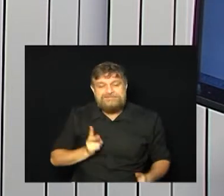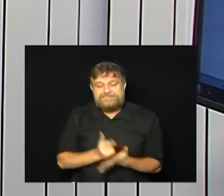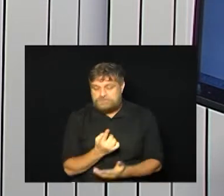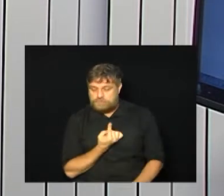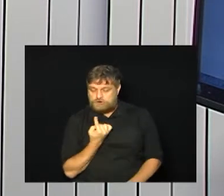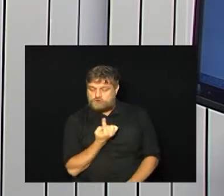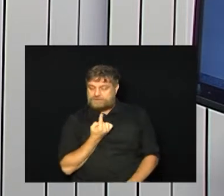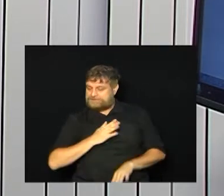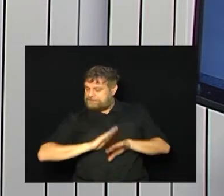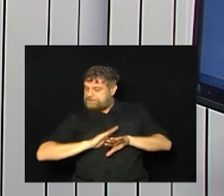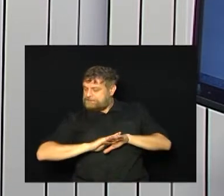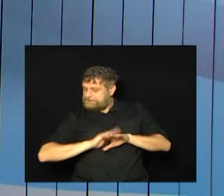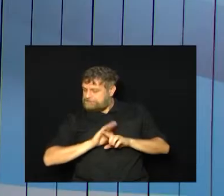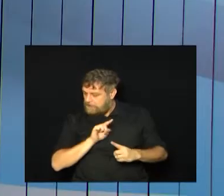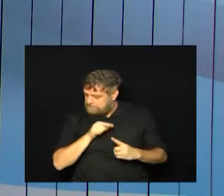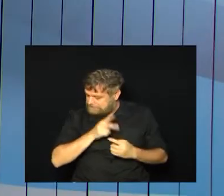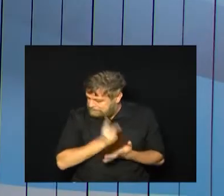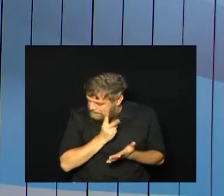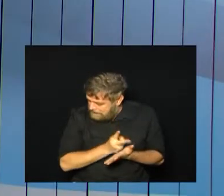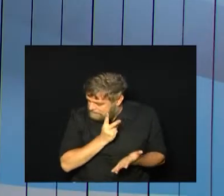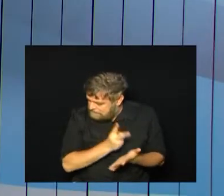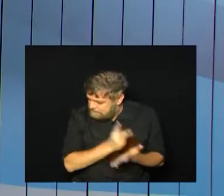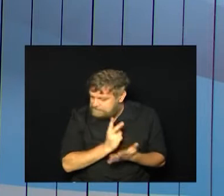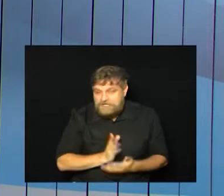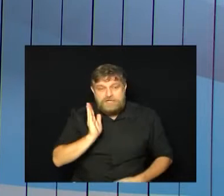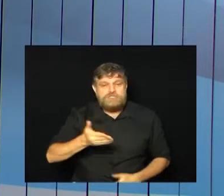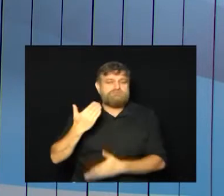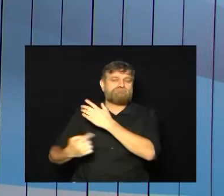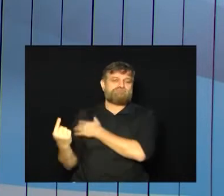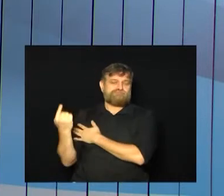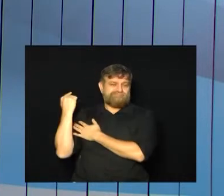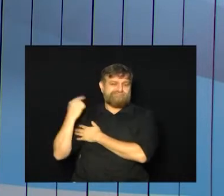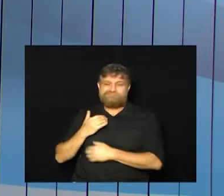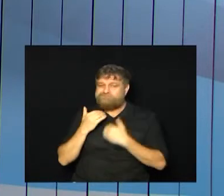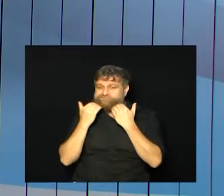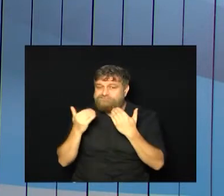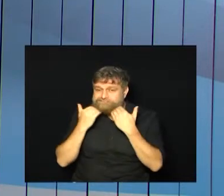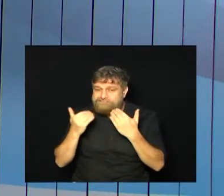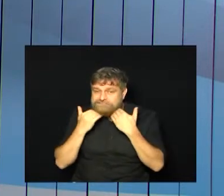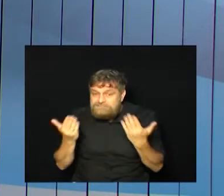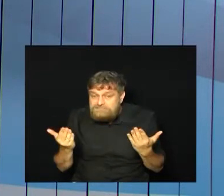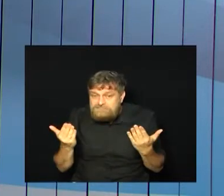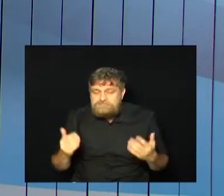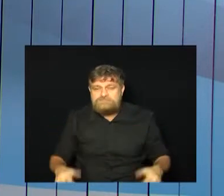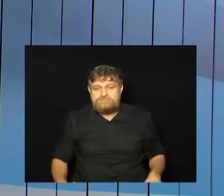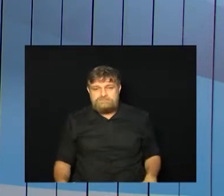sozinha nesses objetivos que certamente ela já fez no passado e não conseguiu?